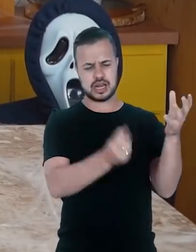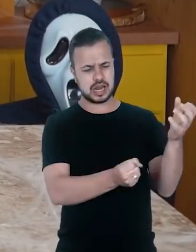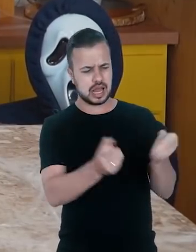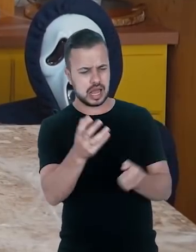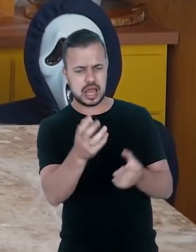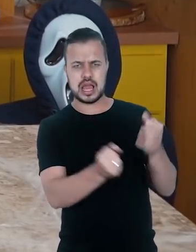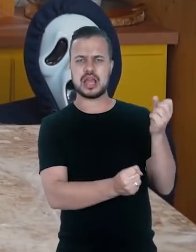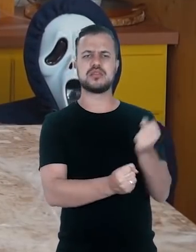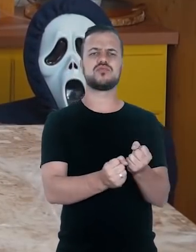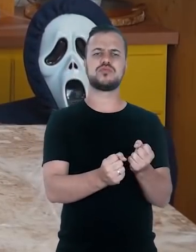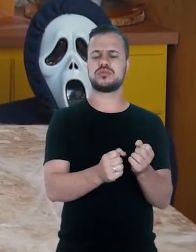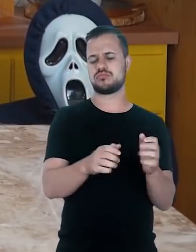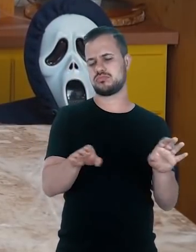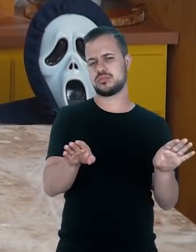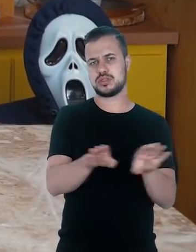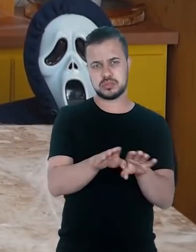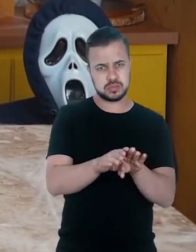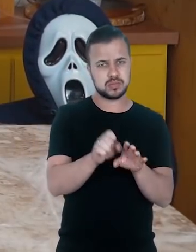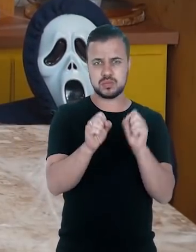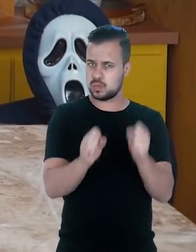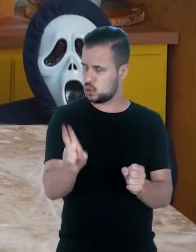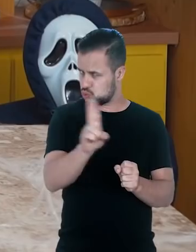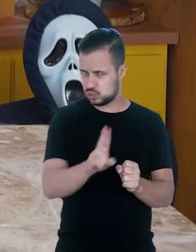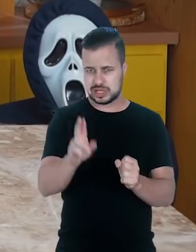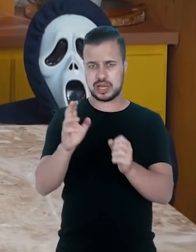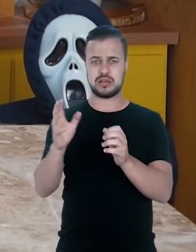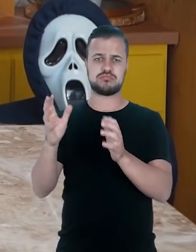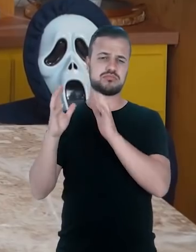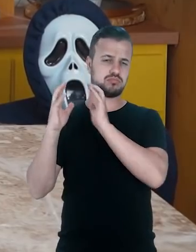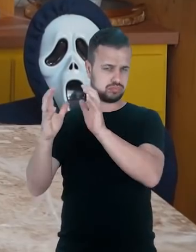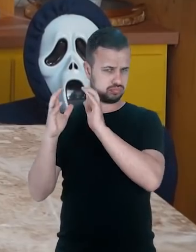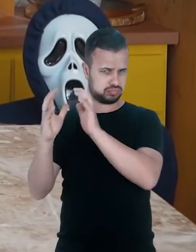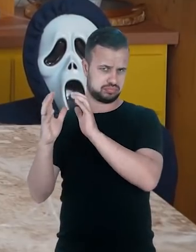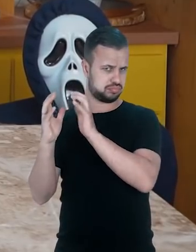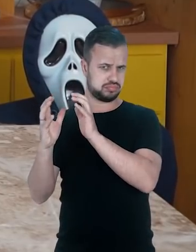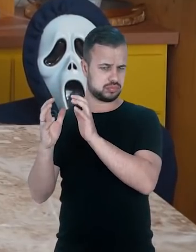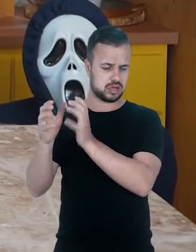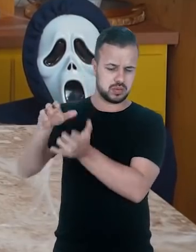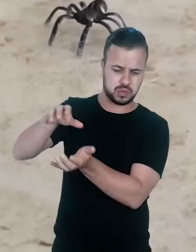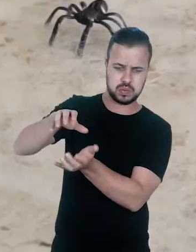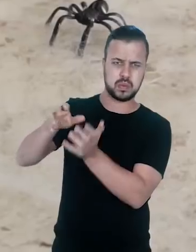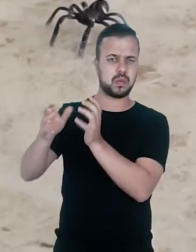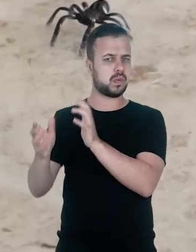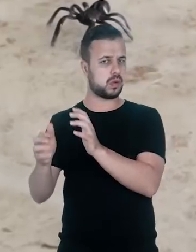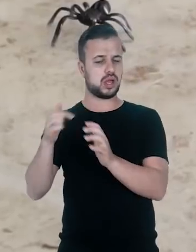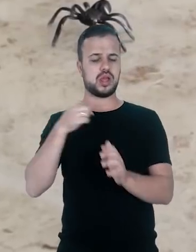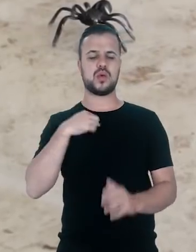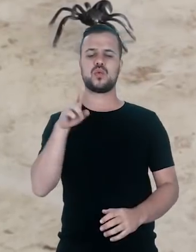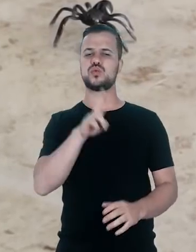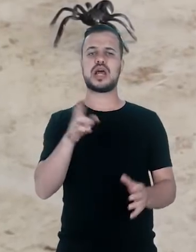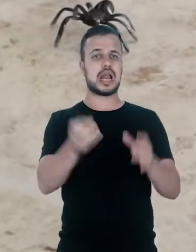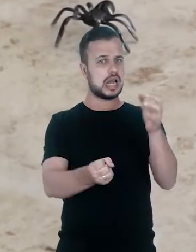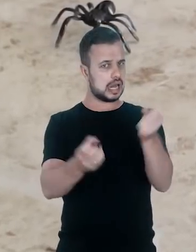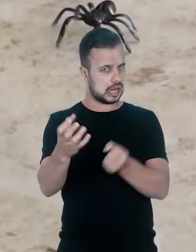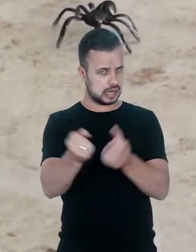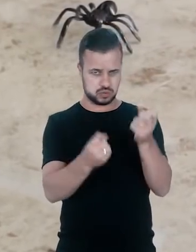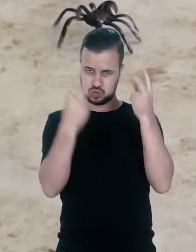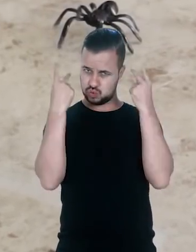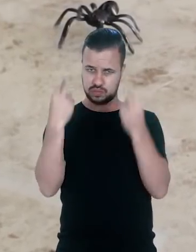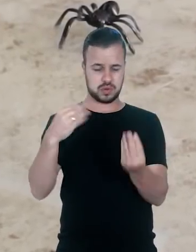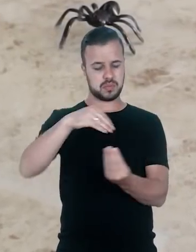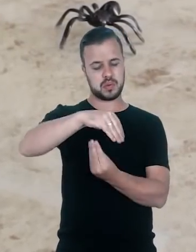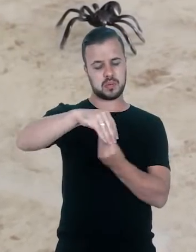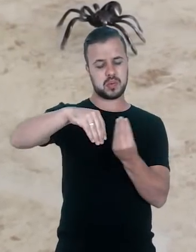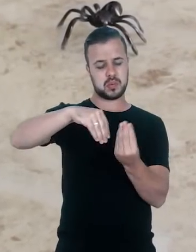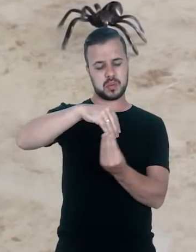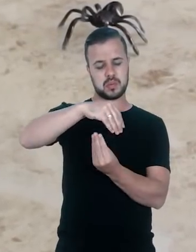separar leite, água, leite de coco, fica a seu critério. Aqui eu vou colocar leite mesmo. Aí você vai colocando e